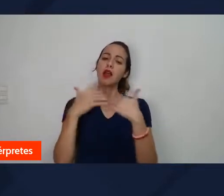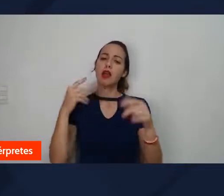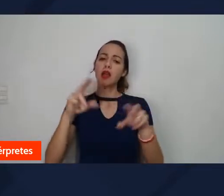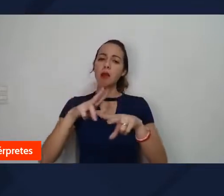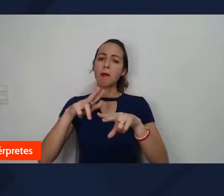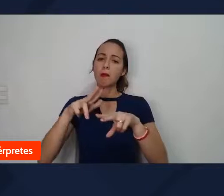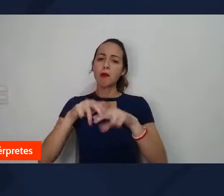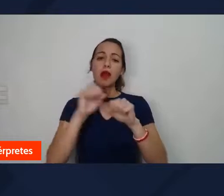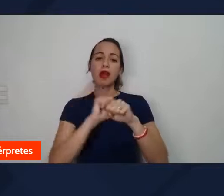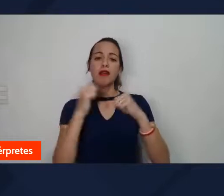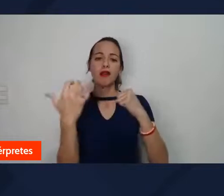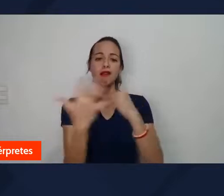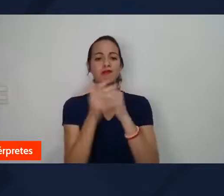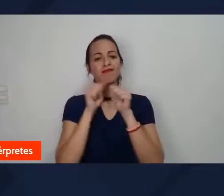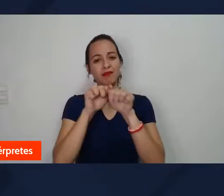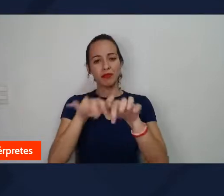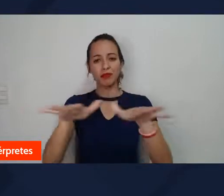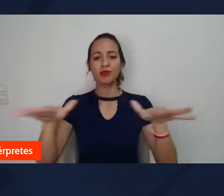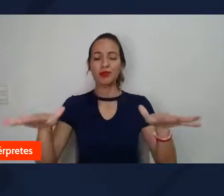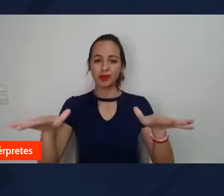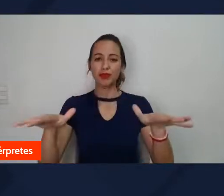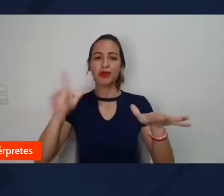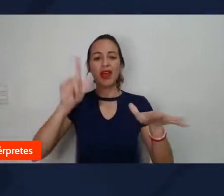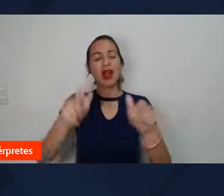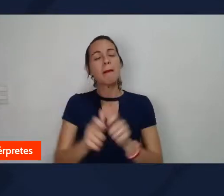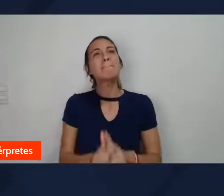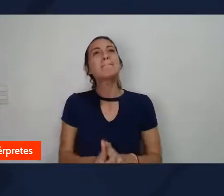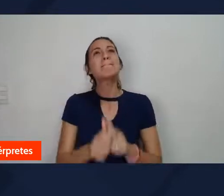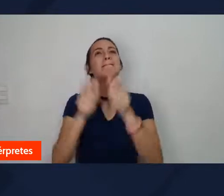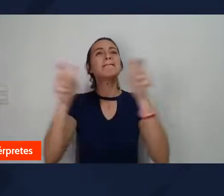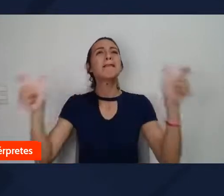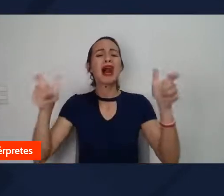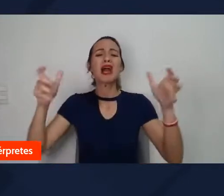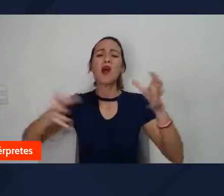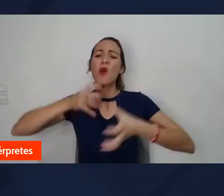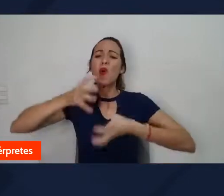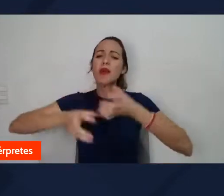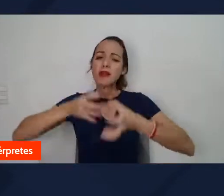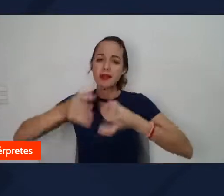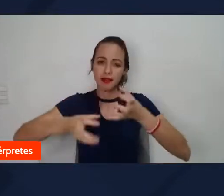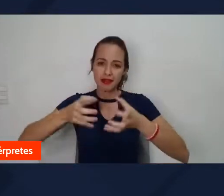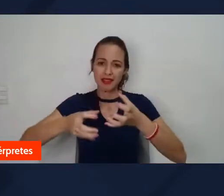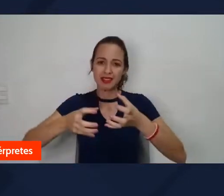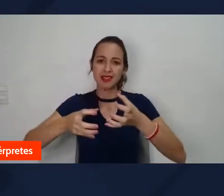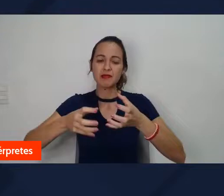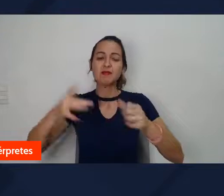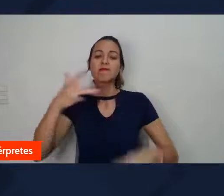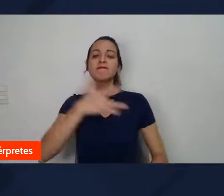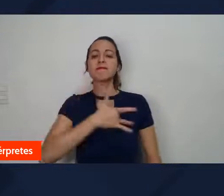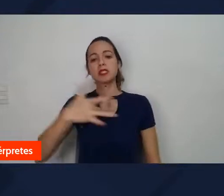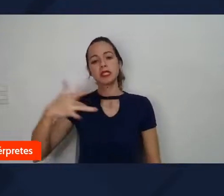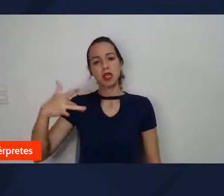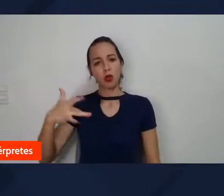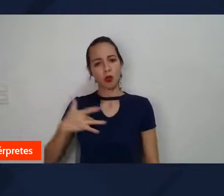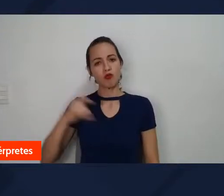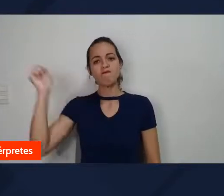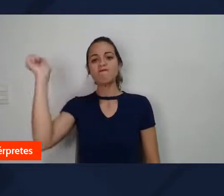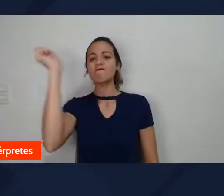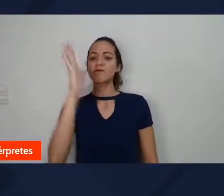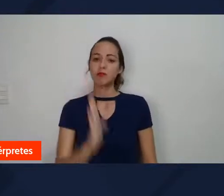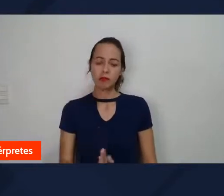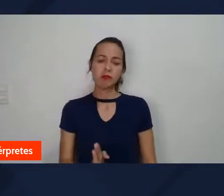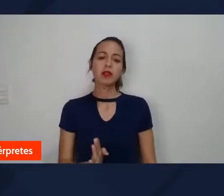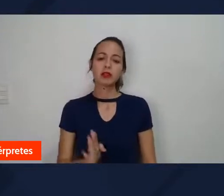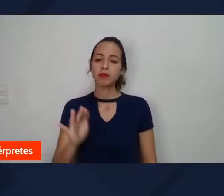gestão da maior crise sanitária das últimas décadas pelo governo federal, e que também